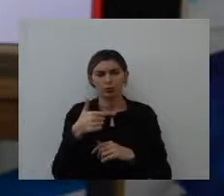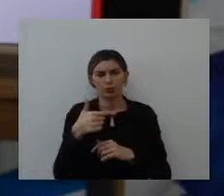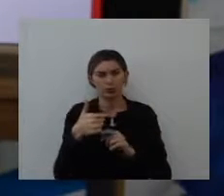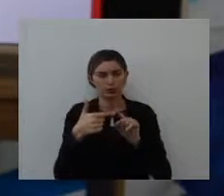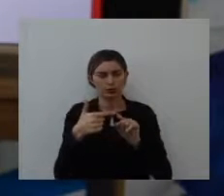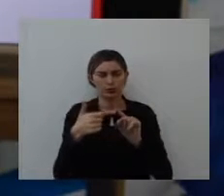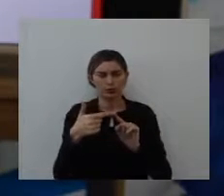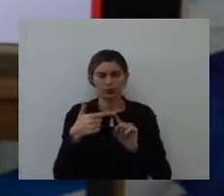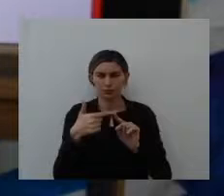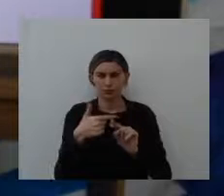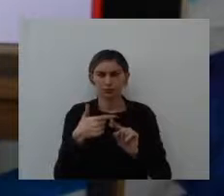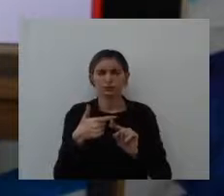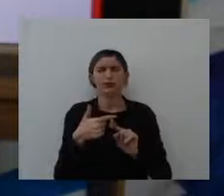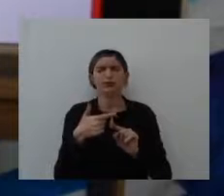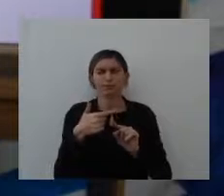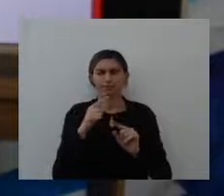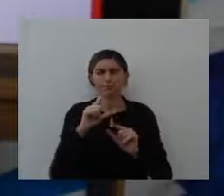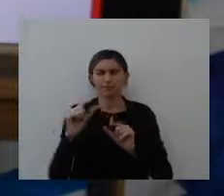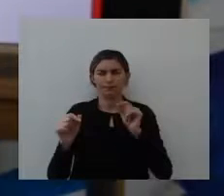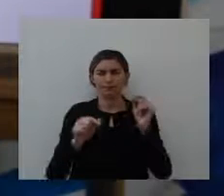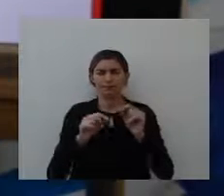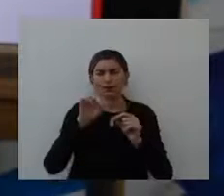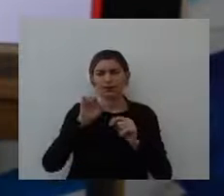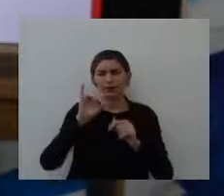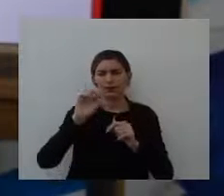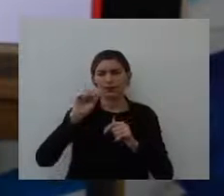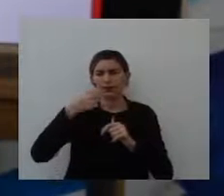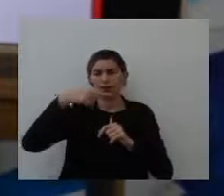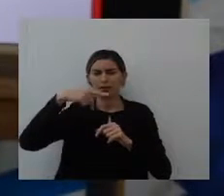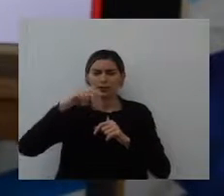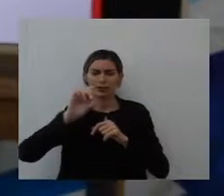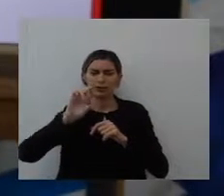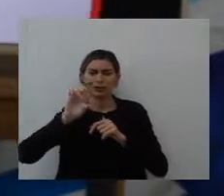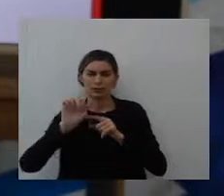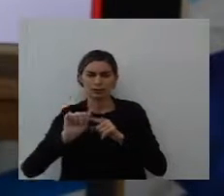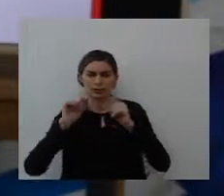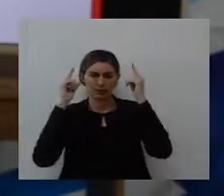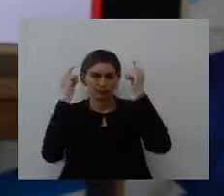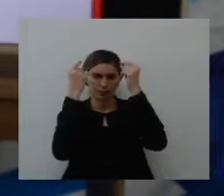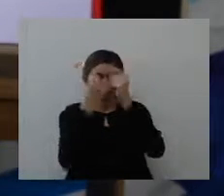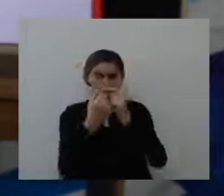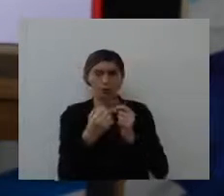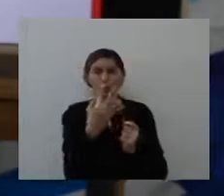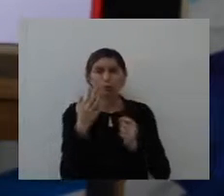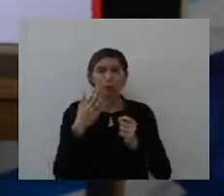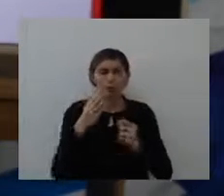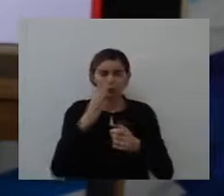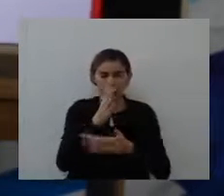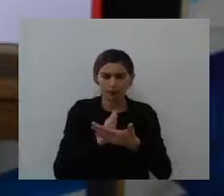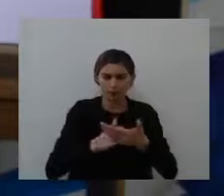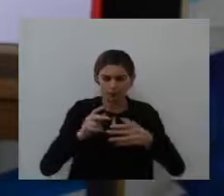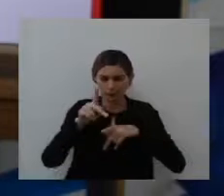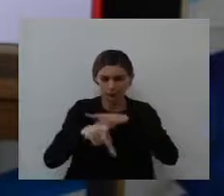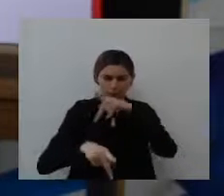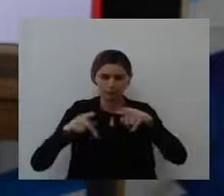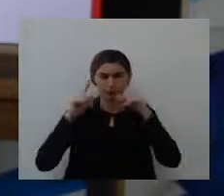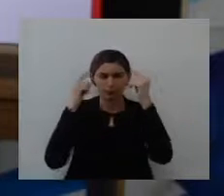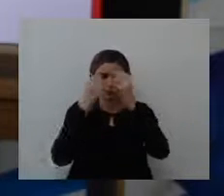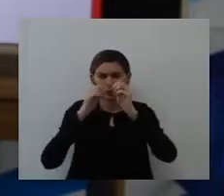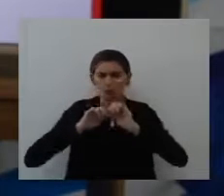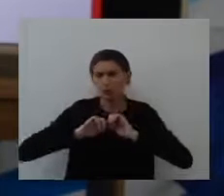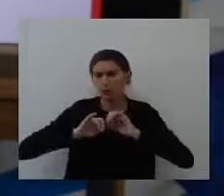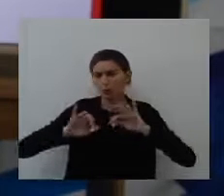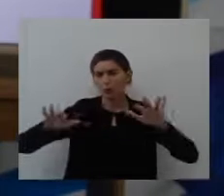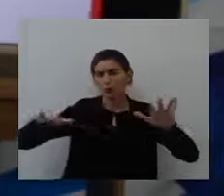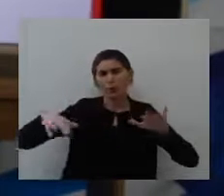aí, ó, segunda diáspora grega. Tá bem? Quando parte do povo grego se dispersou pelo